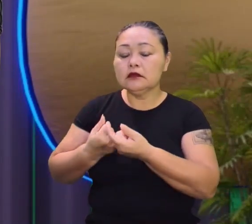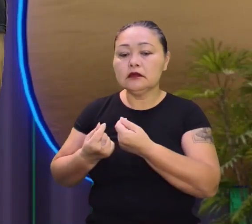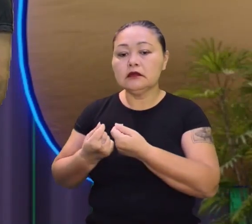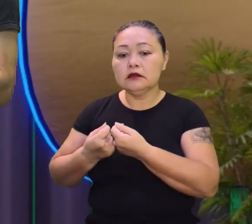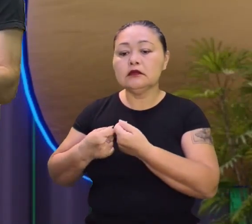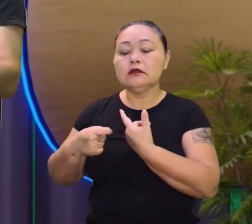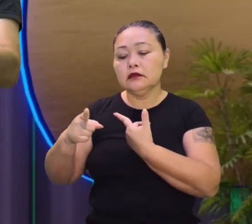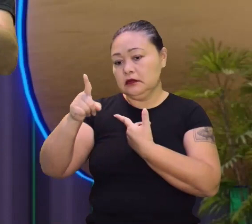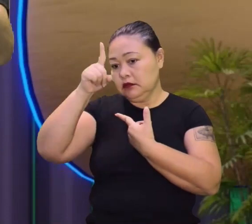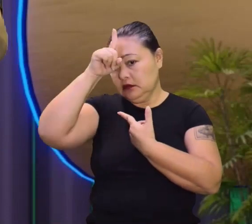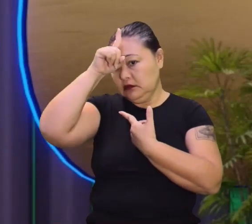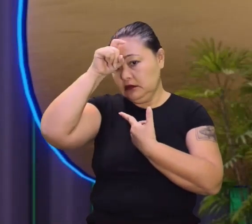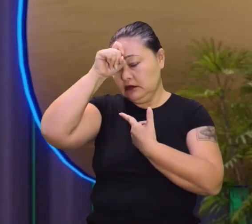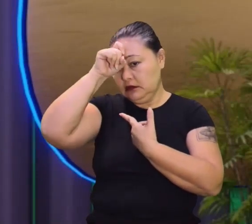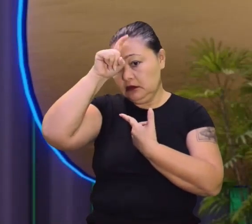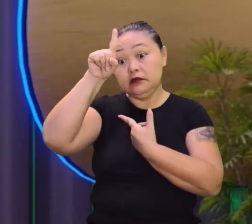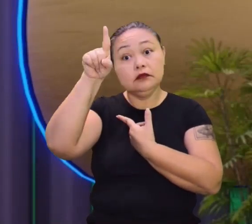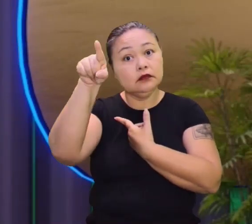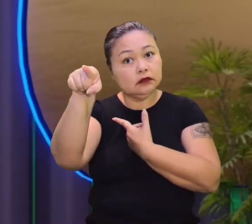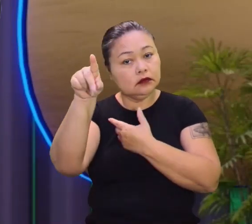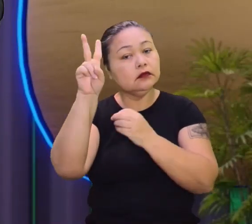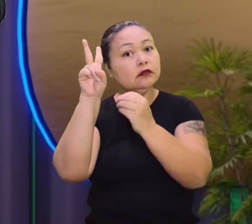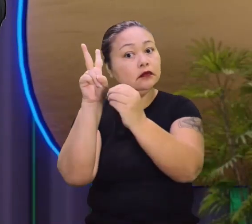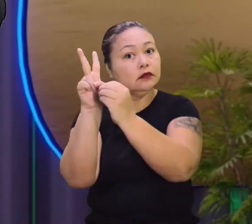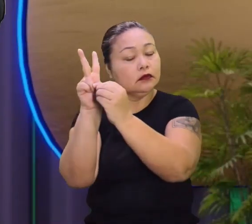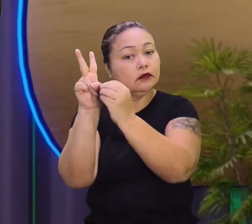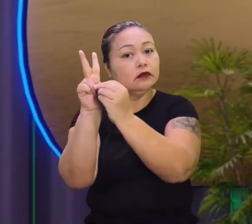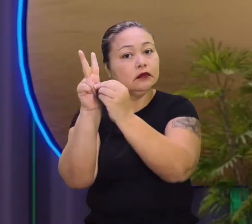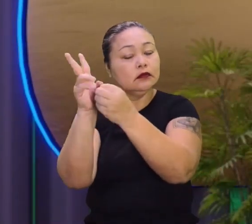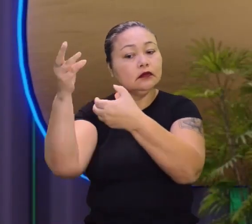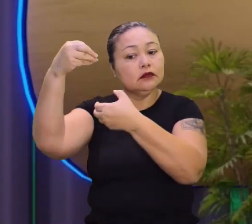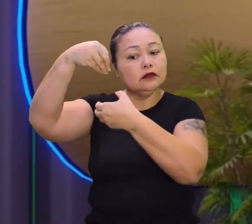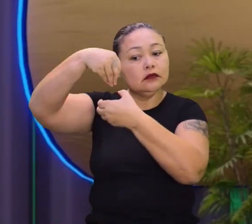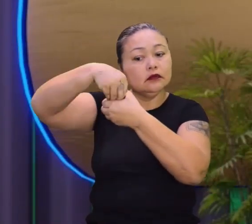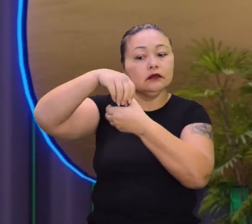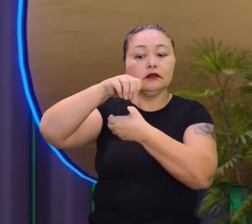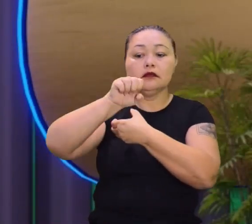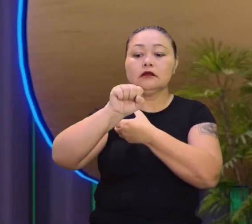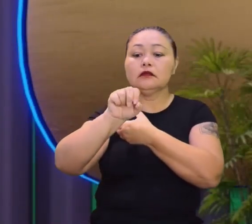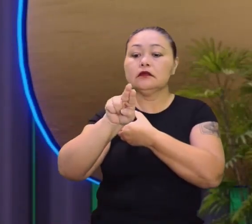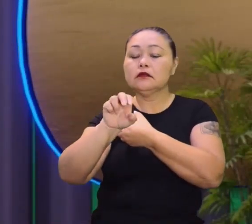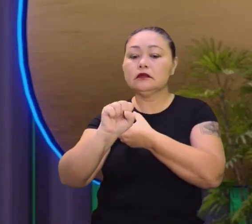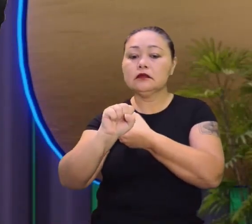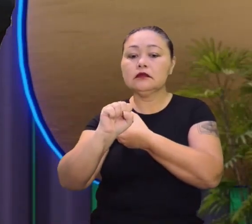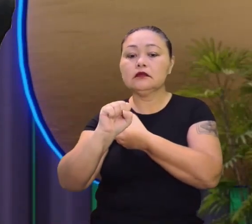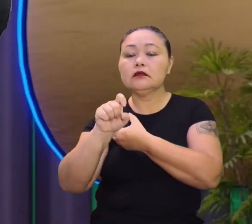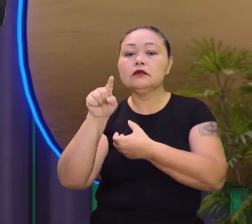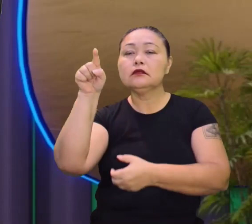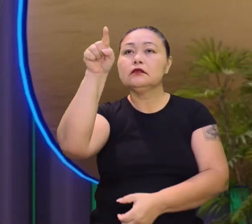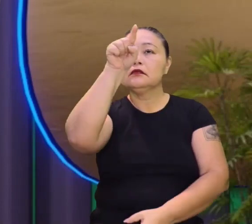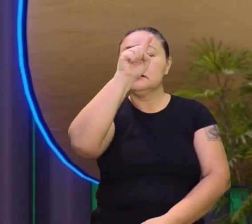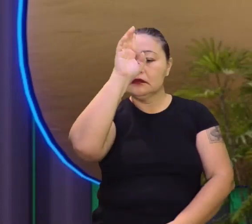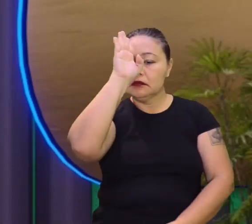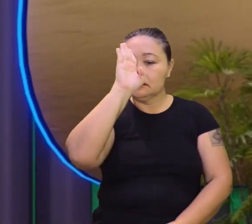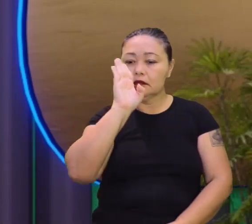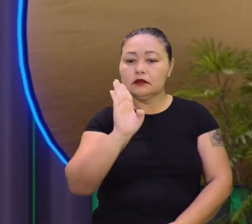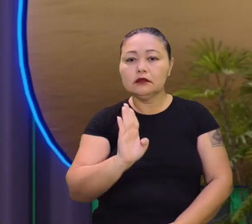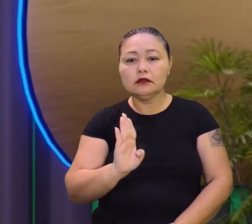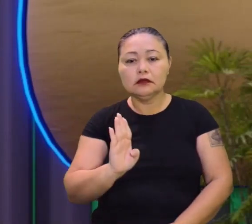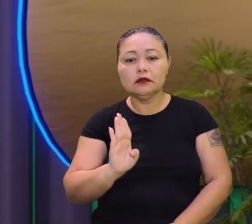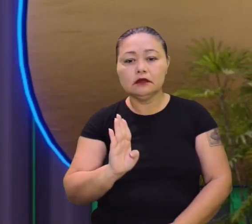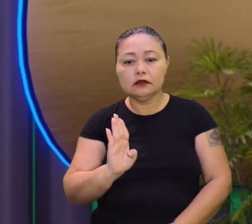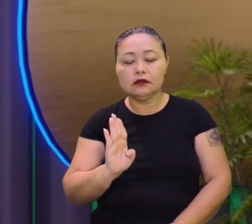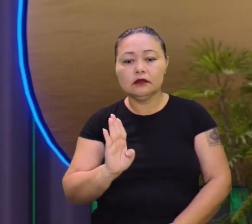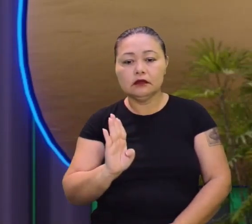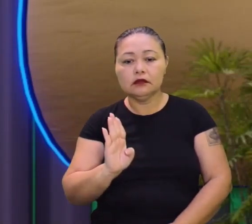hospital. E eles, os indígenas, dentro do sistema SUS, em todo o Brasil, eu tirei